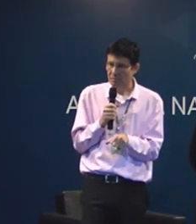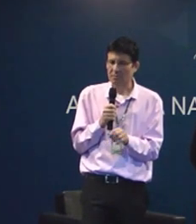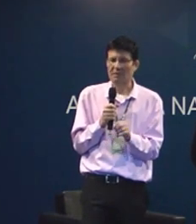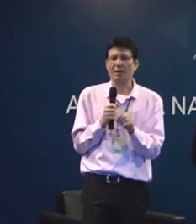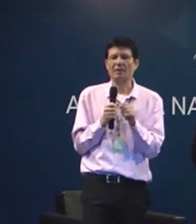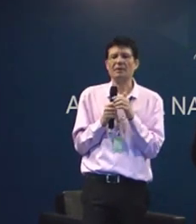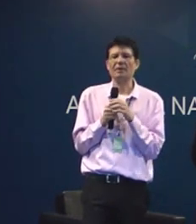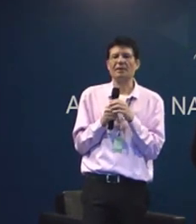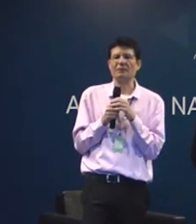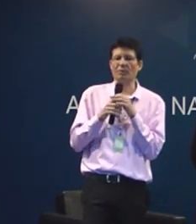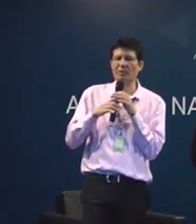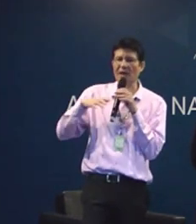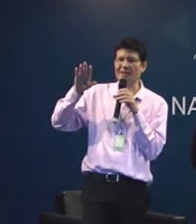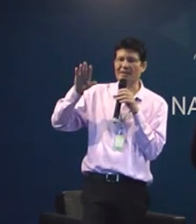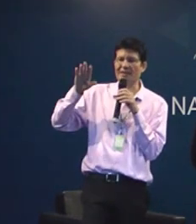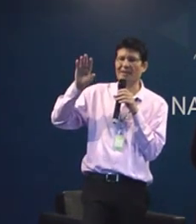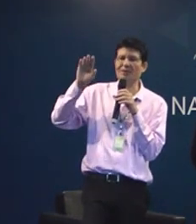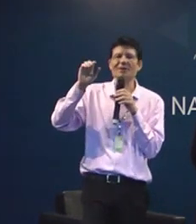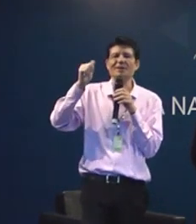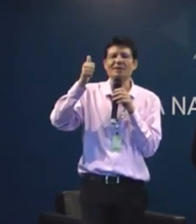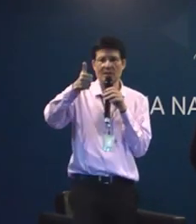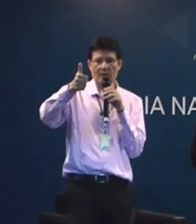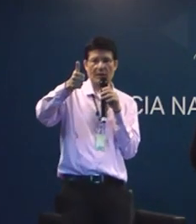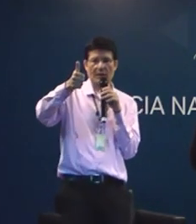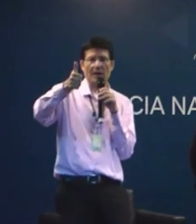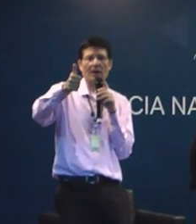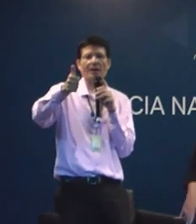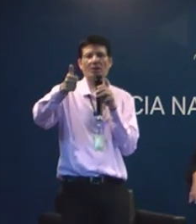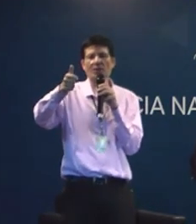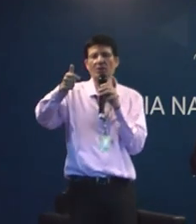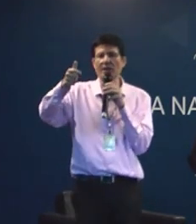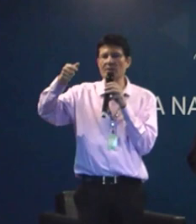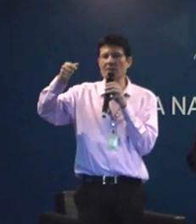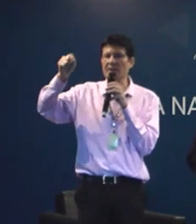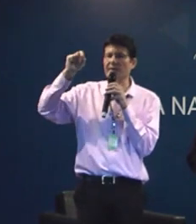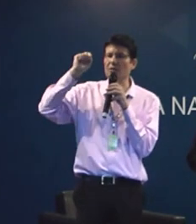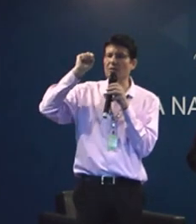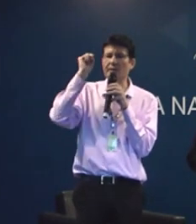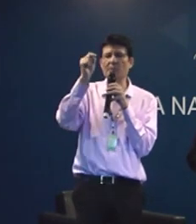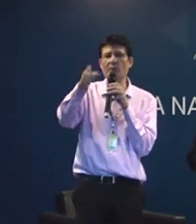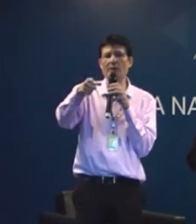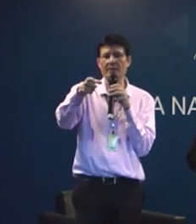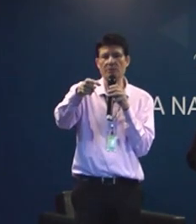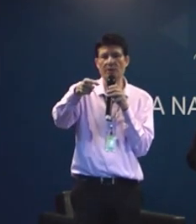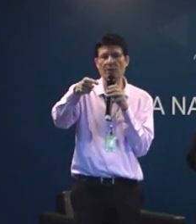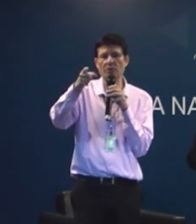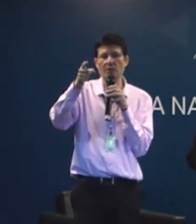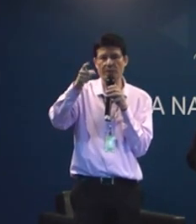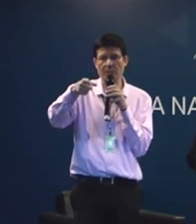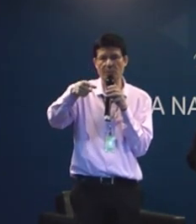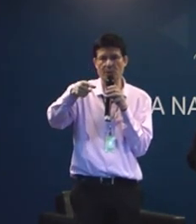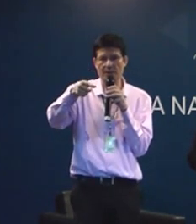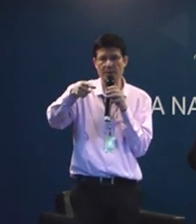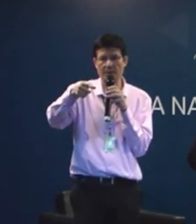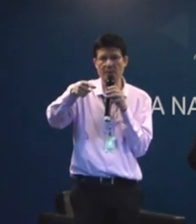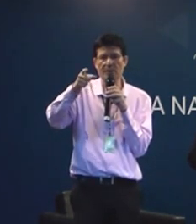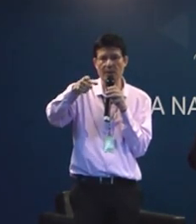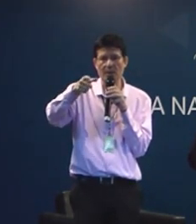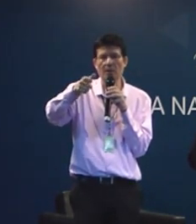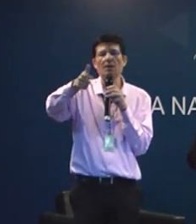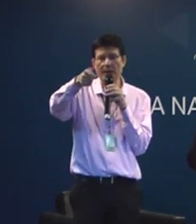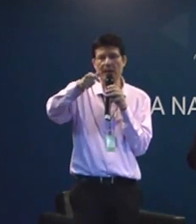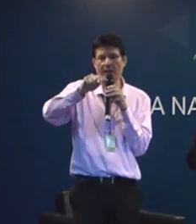Então, vamos lá. Então, eu acho que o que o Geraldo está trazendo, a programação, Geraldo, já está pronta? Está pronta,